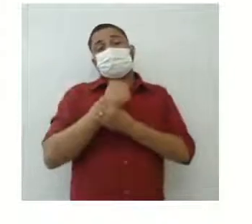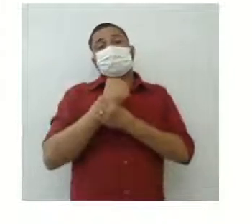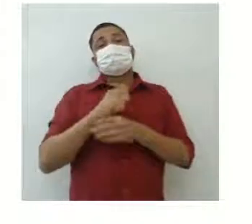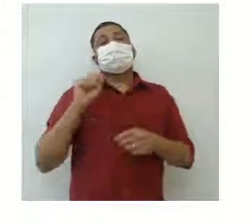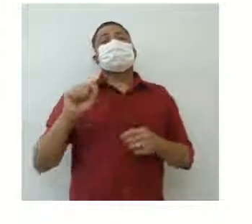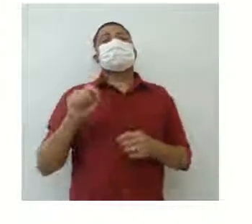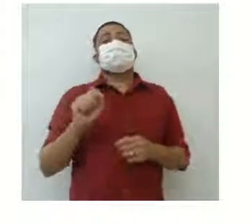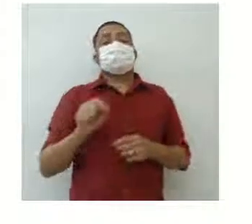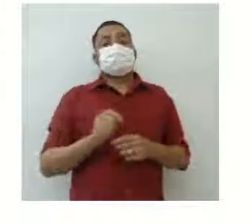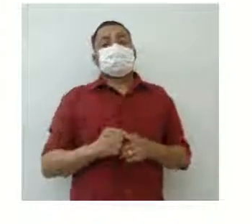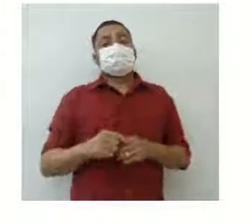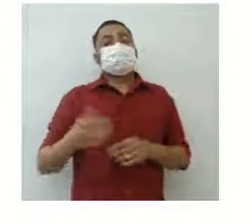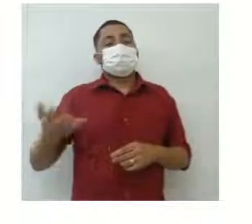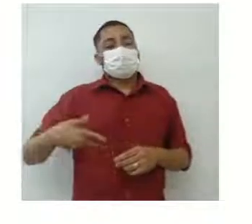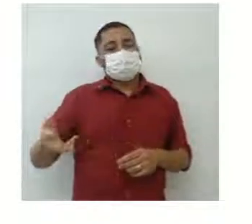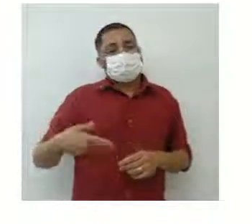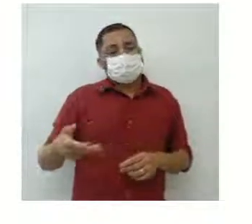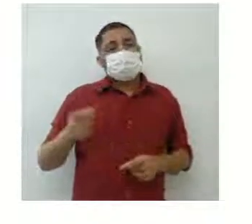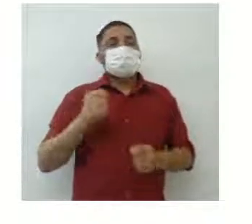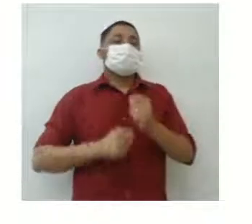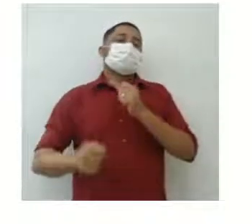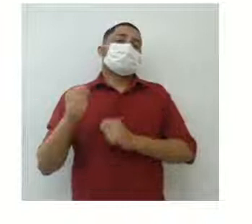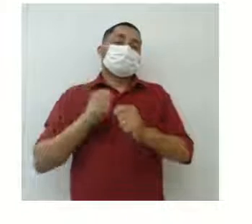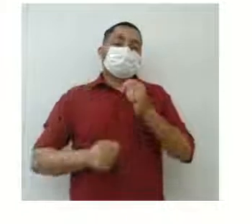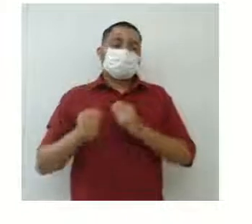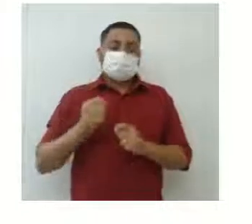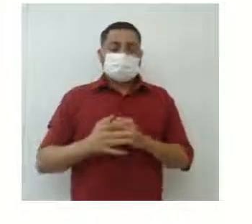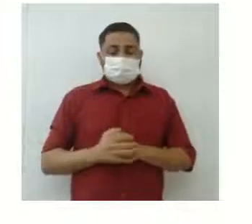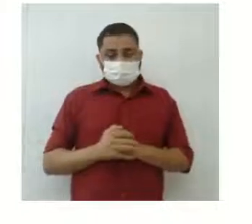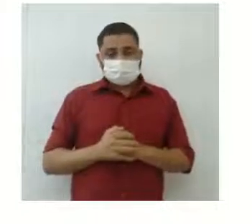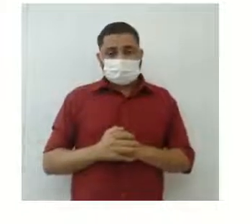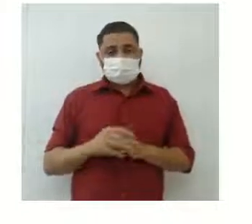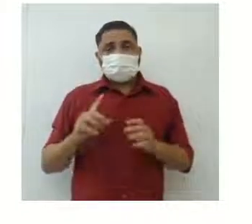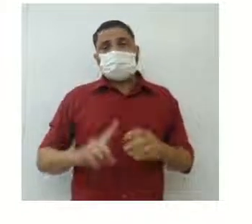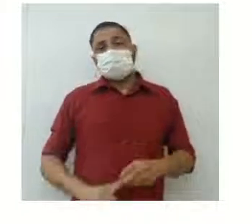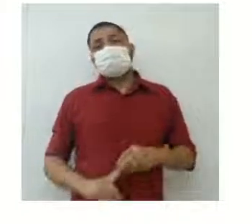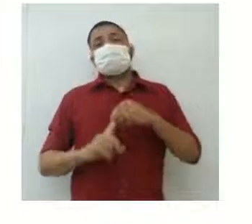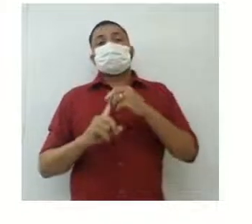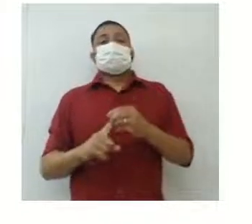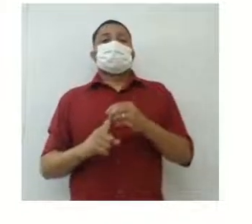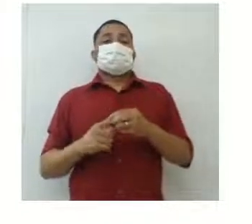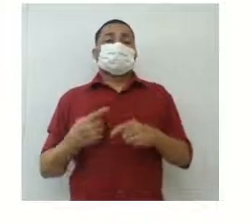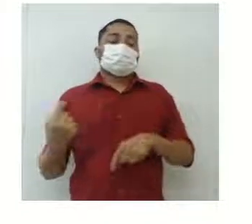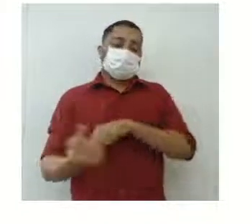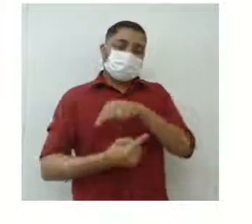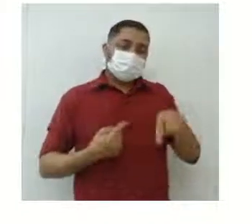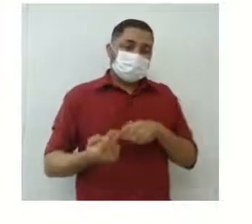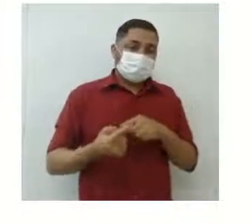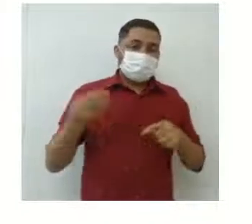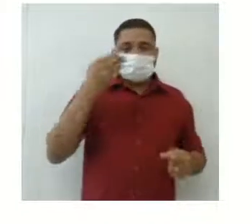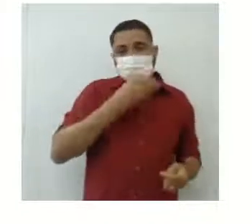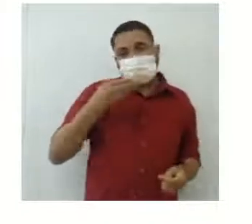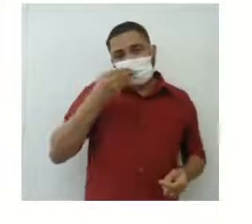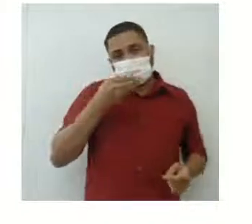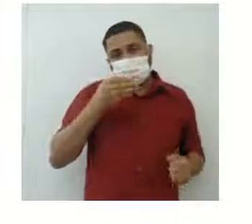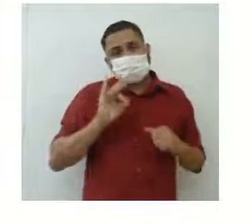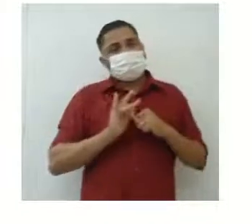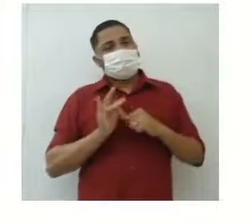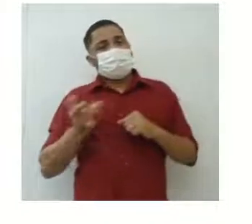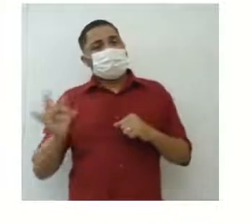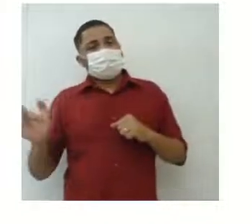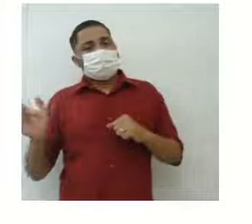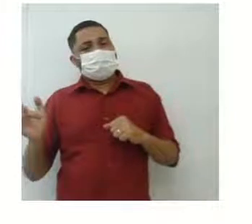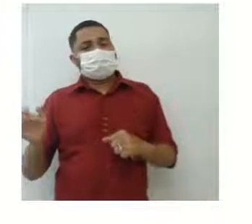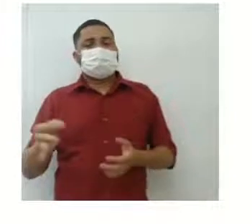nossa produção econômica, principalmente no ciclo do açúcar, do ouro e